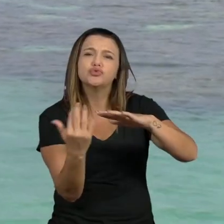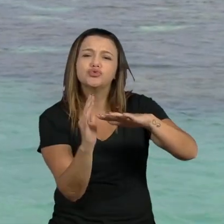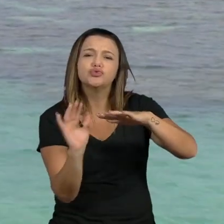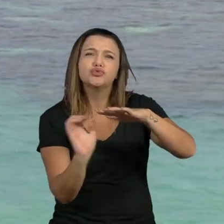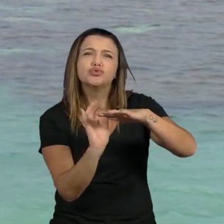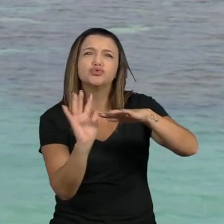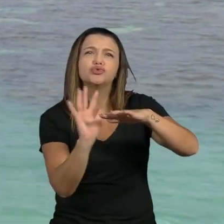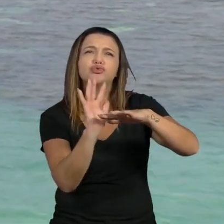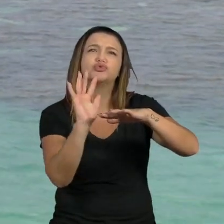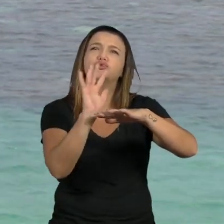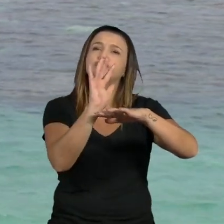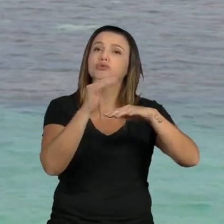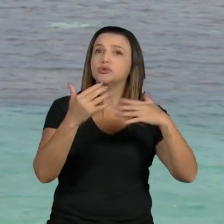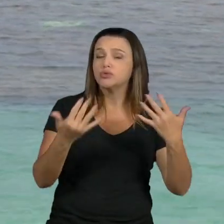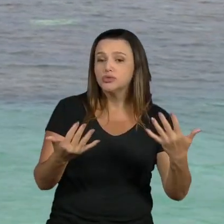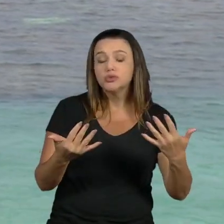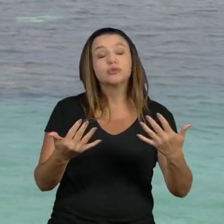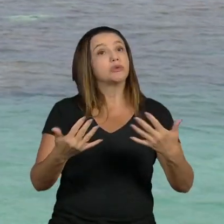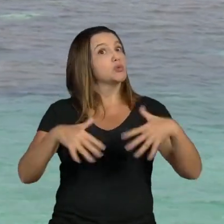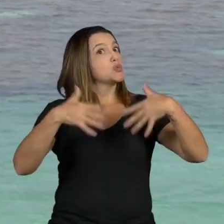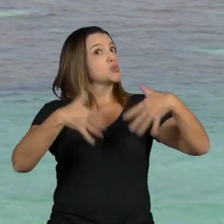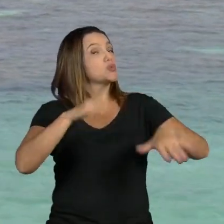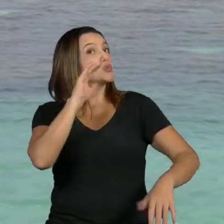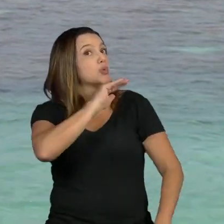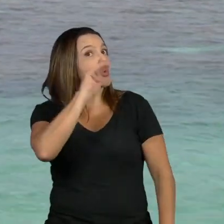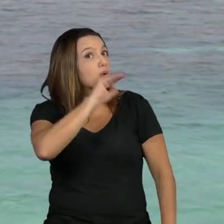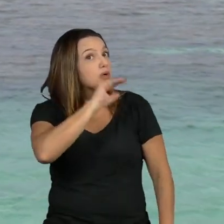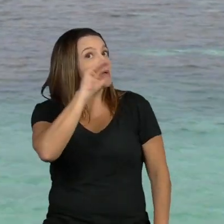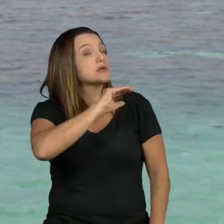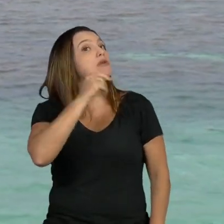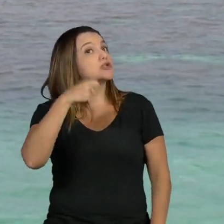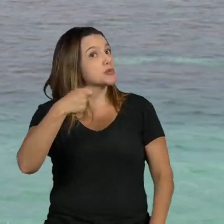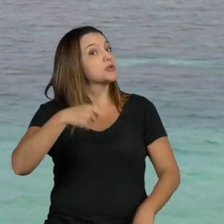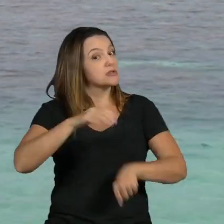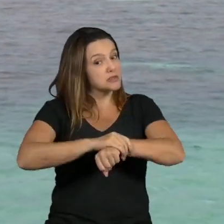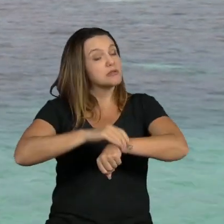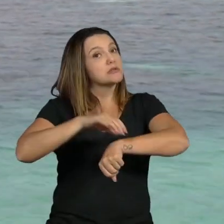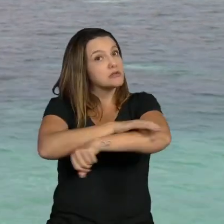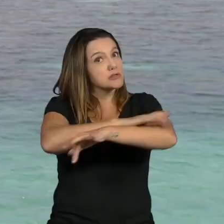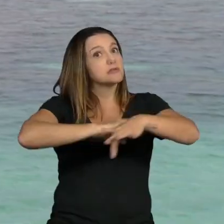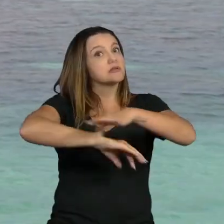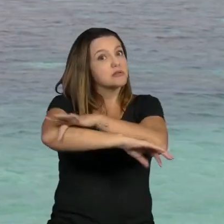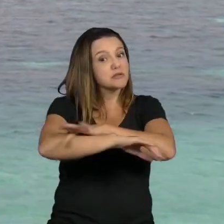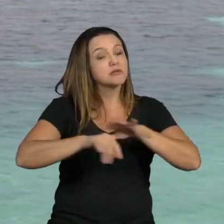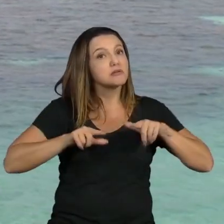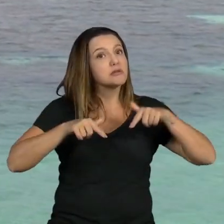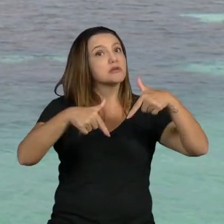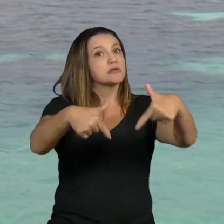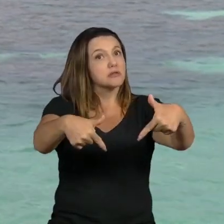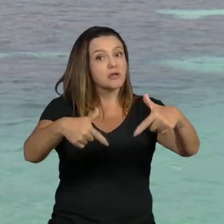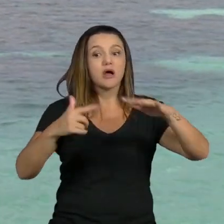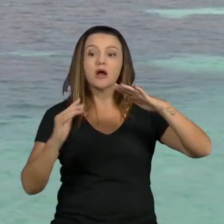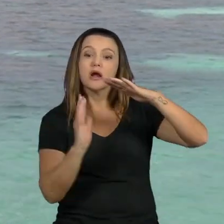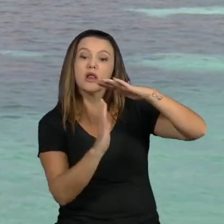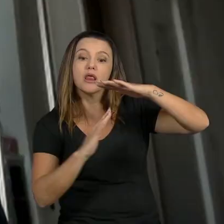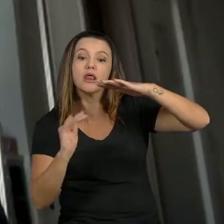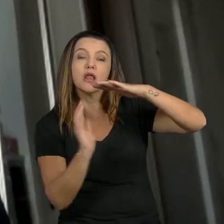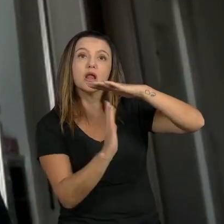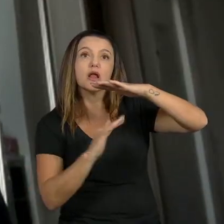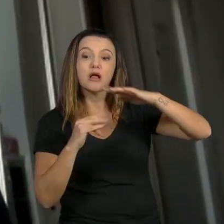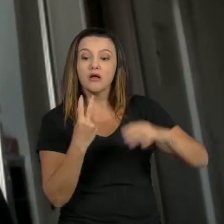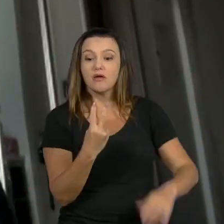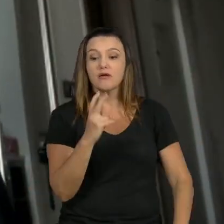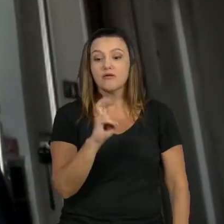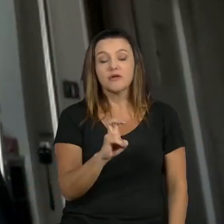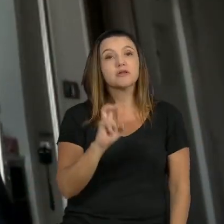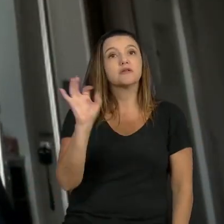um impacto assim que você sente uma certa urgência para atuar e fazer algo sobre isso, sabe? A gente fala que os corais, eles são berçário da vida marinha, eles abrigam 25%